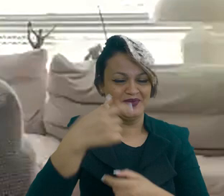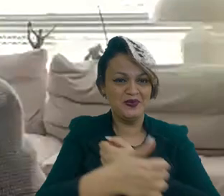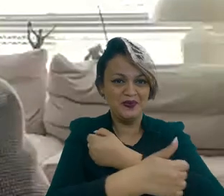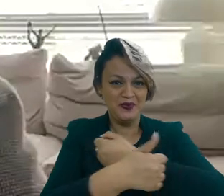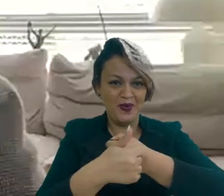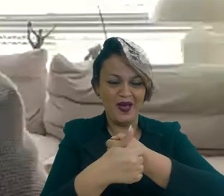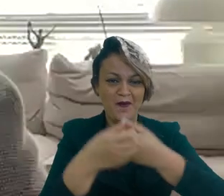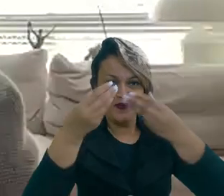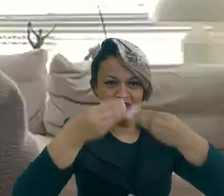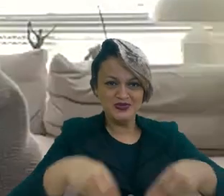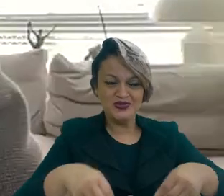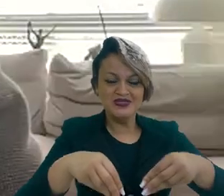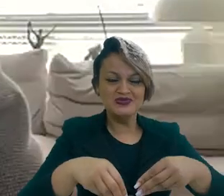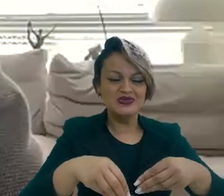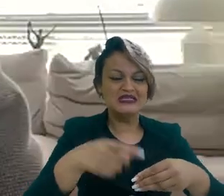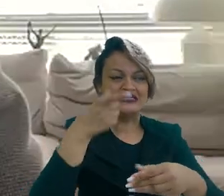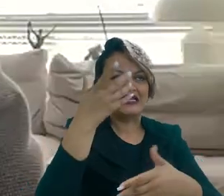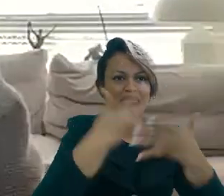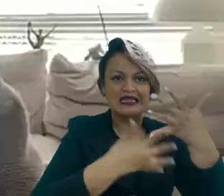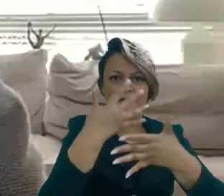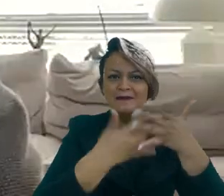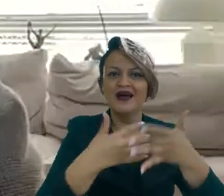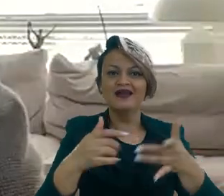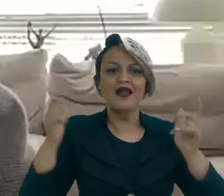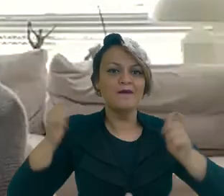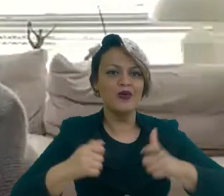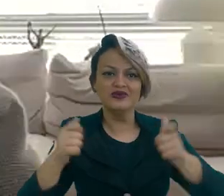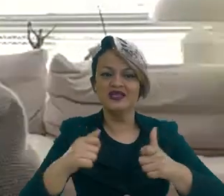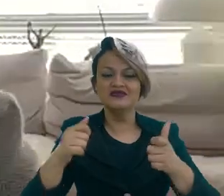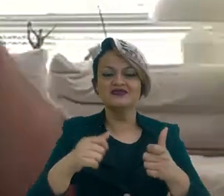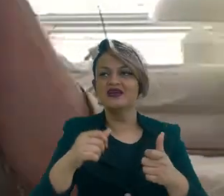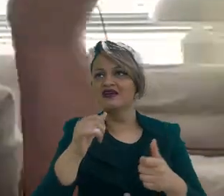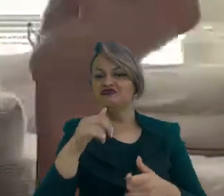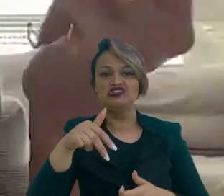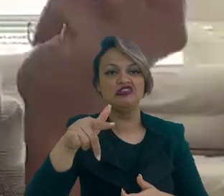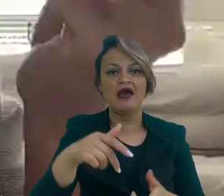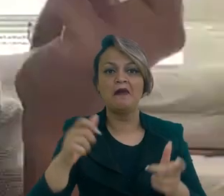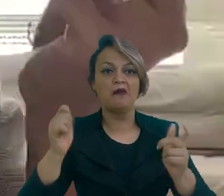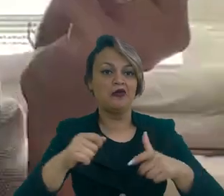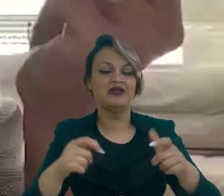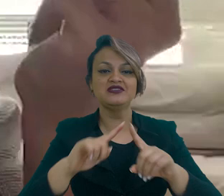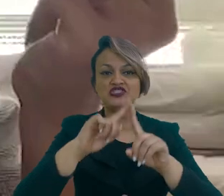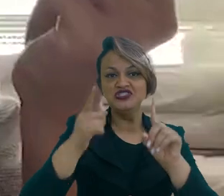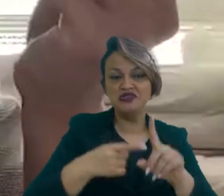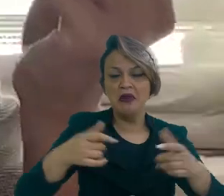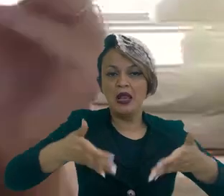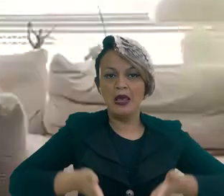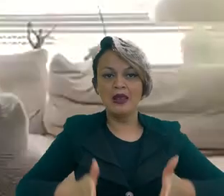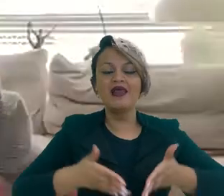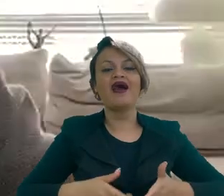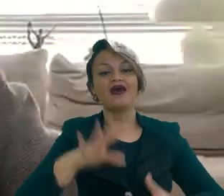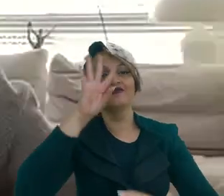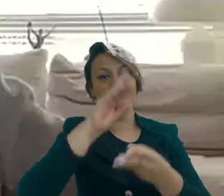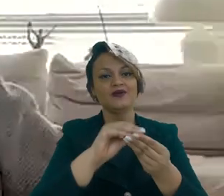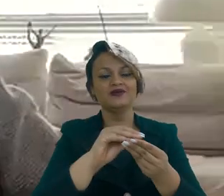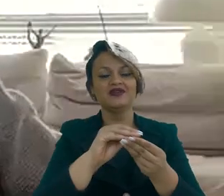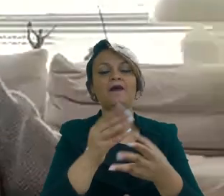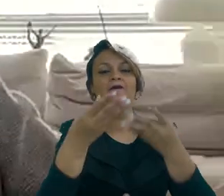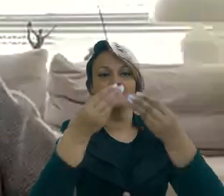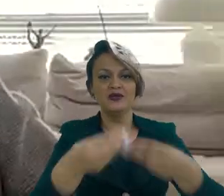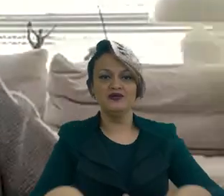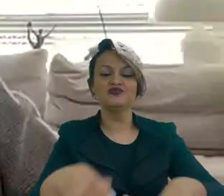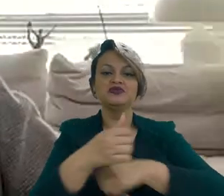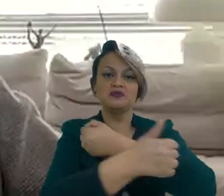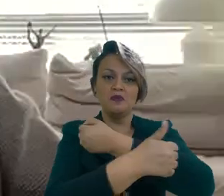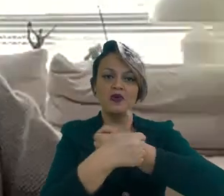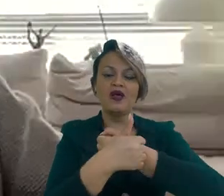uma uma pequena aumento de uma potência ou de uma essência aí está o